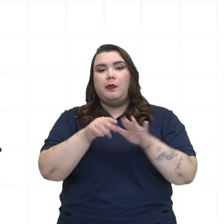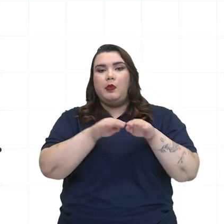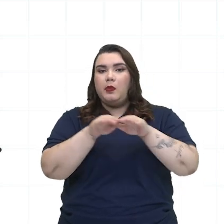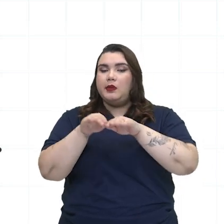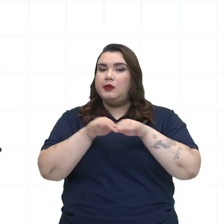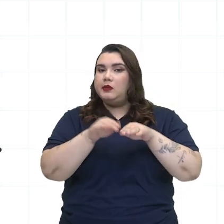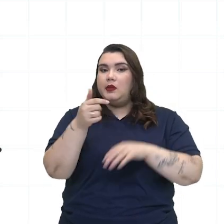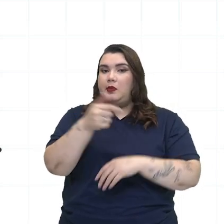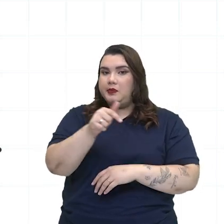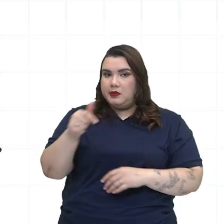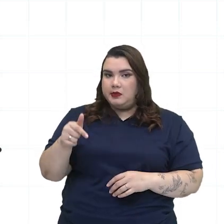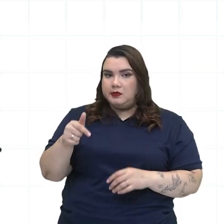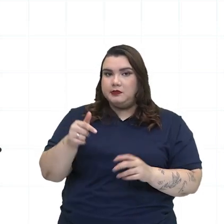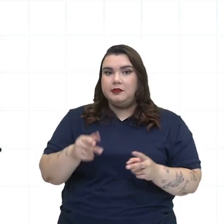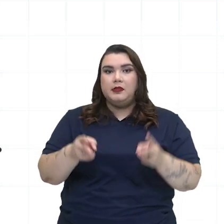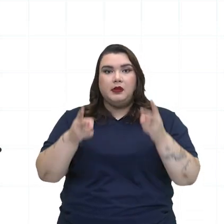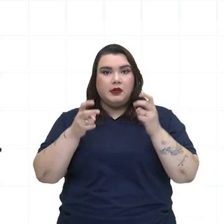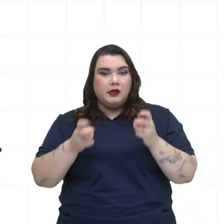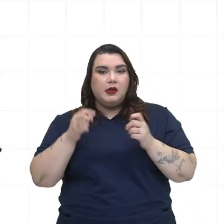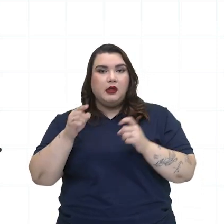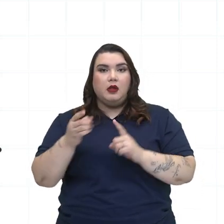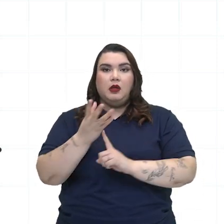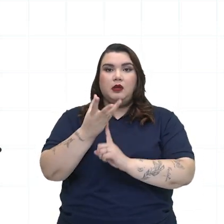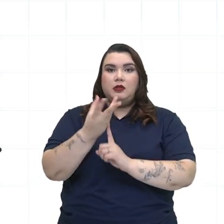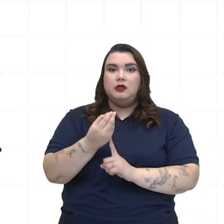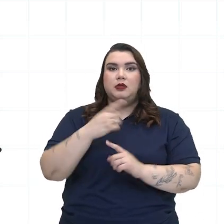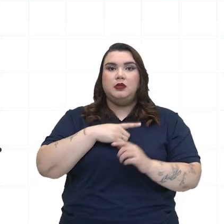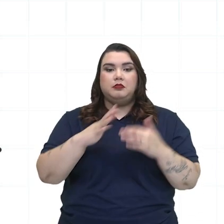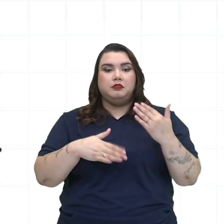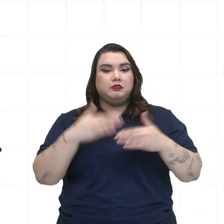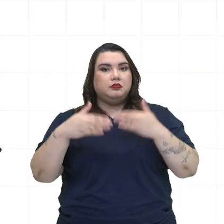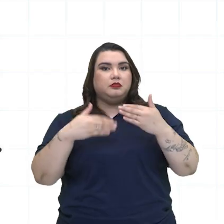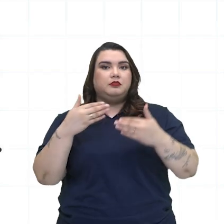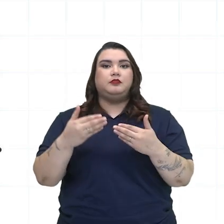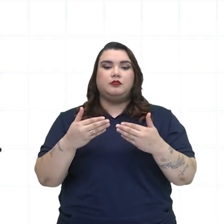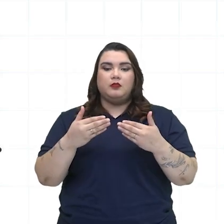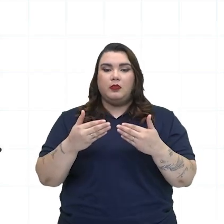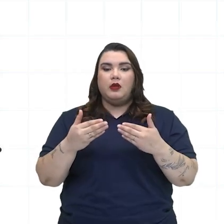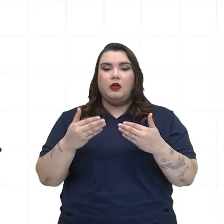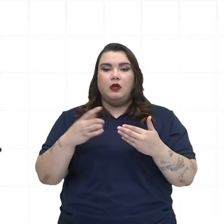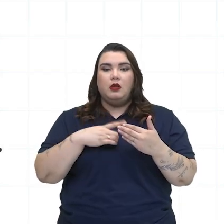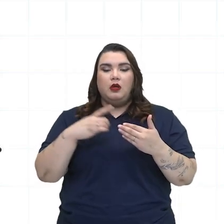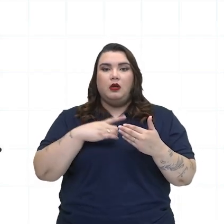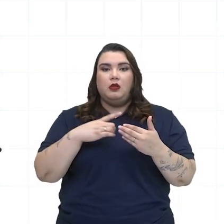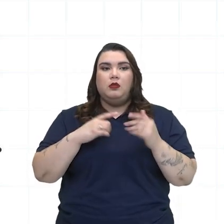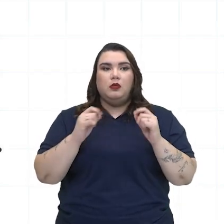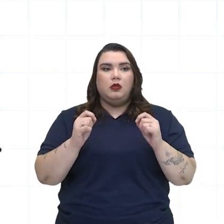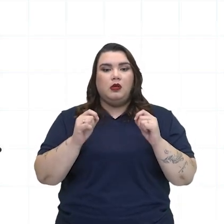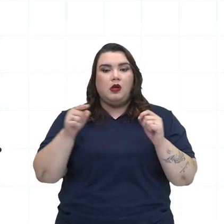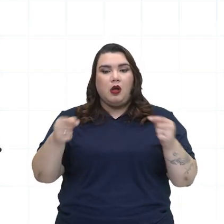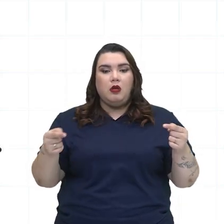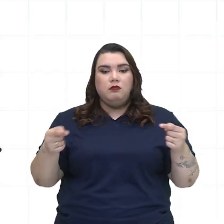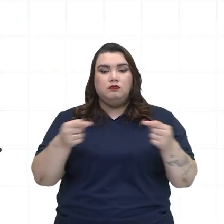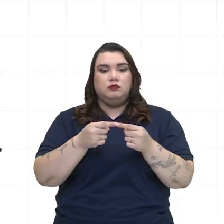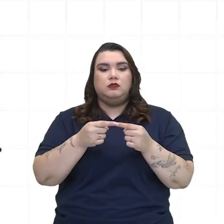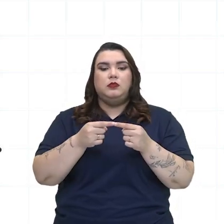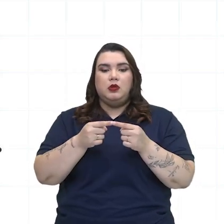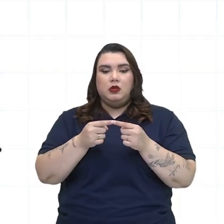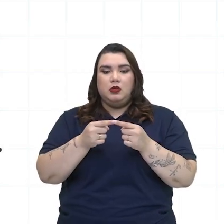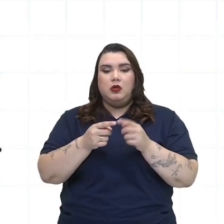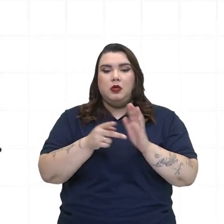só, a proporção que a produção artística ela vai tomando. Ela chegou como um instrumento